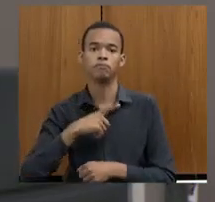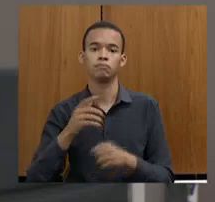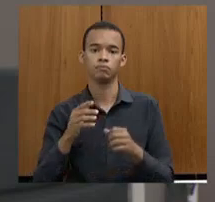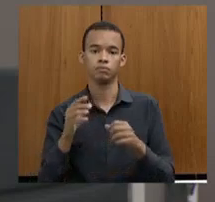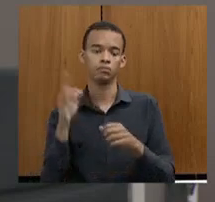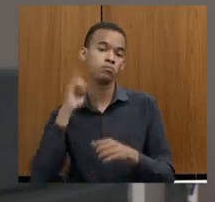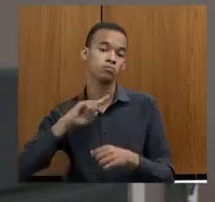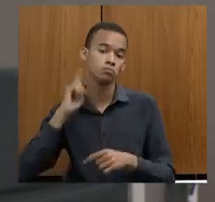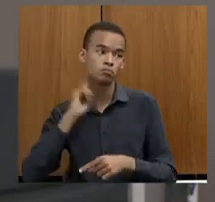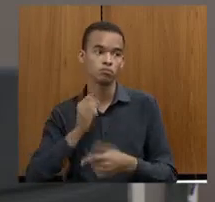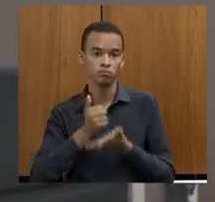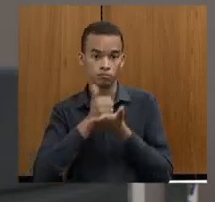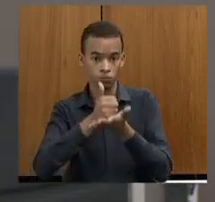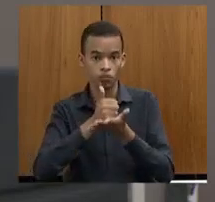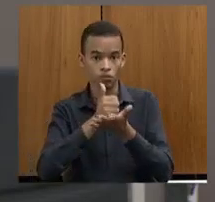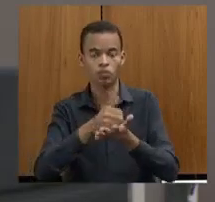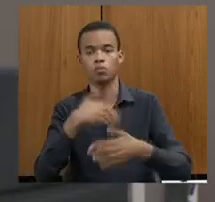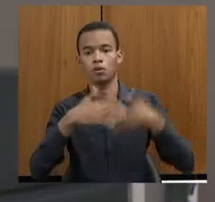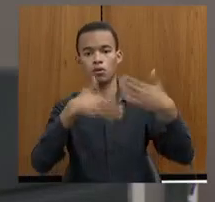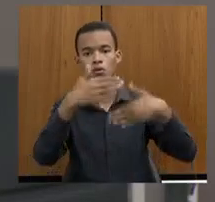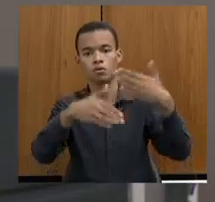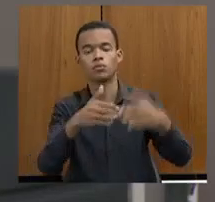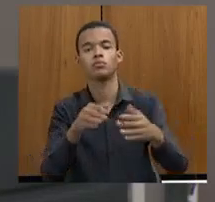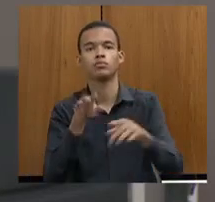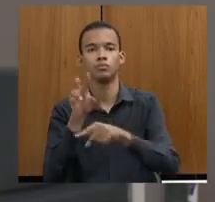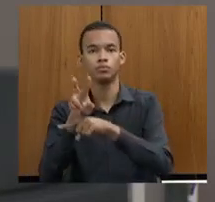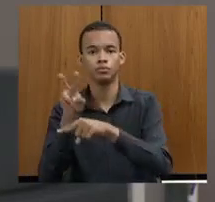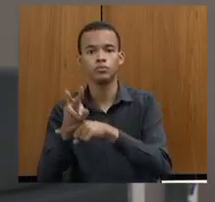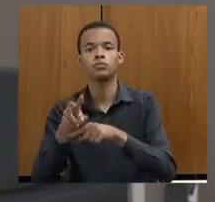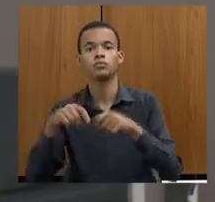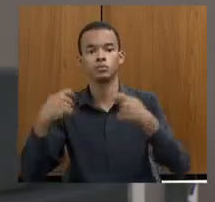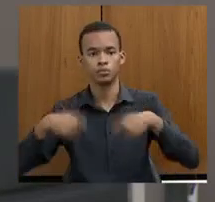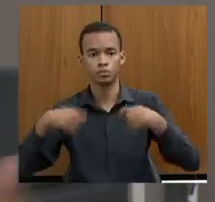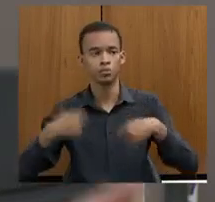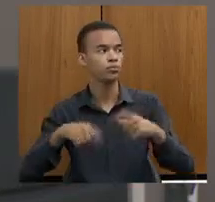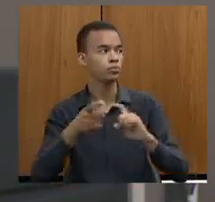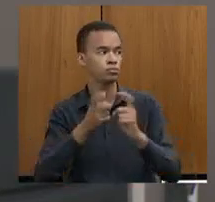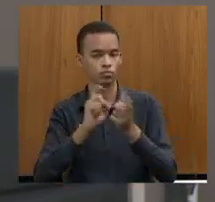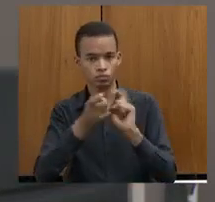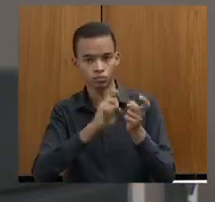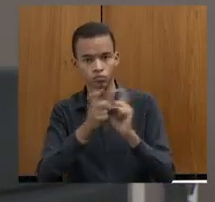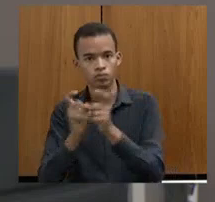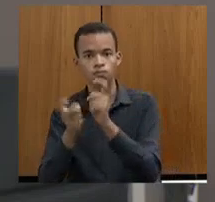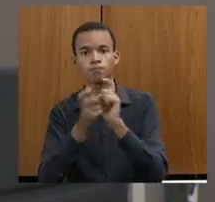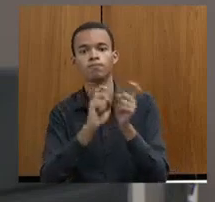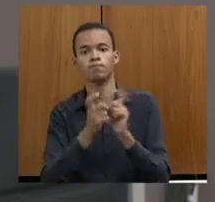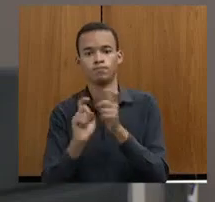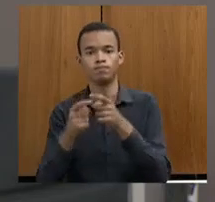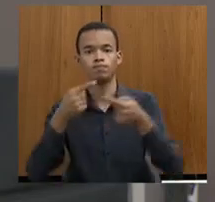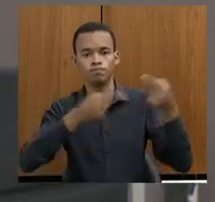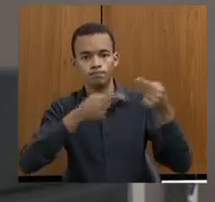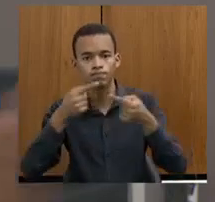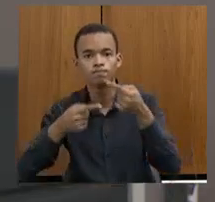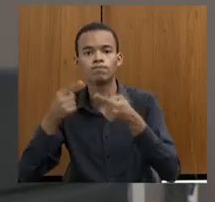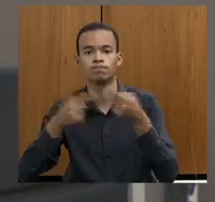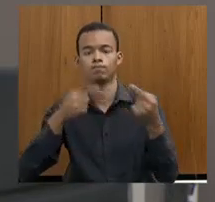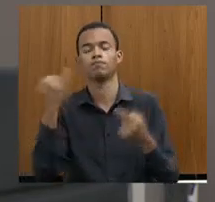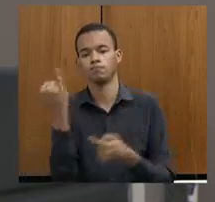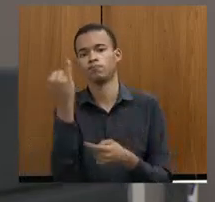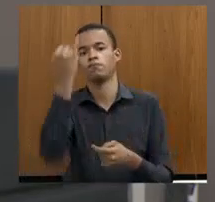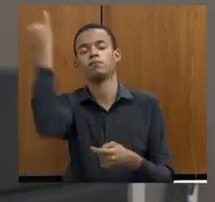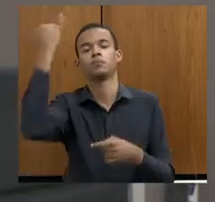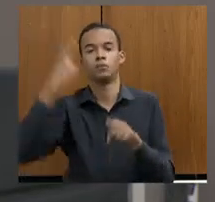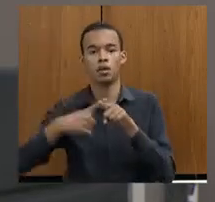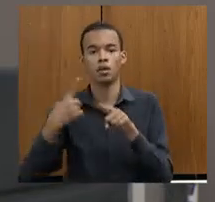não exime não excluir necessidade da pauta ser discutida de forma né totalmente urgente